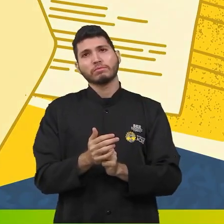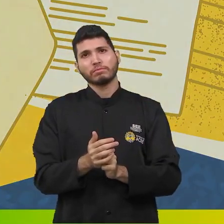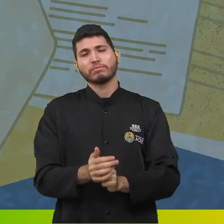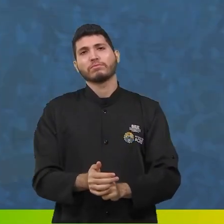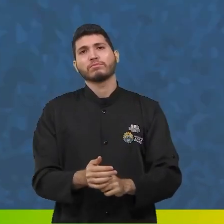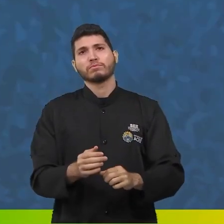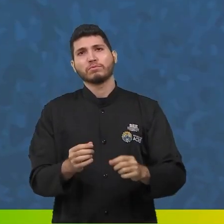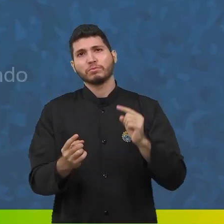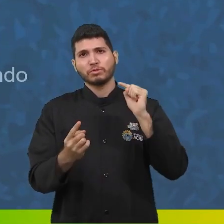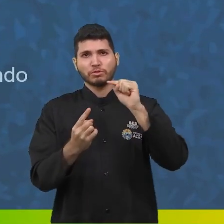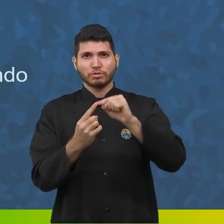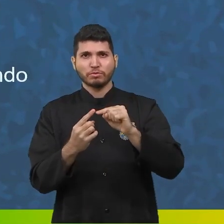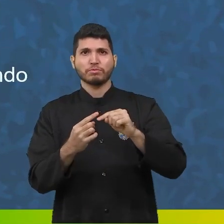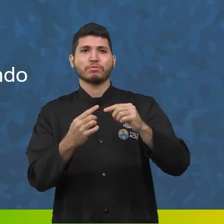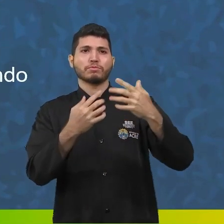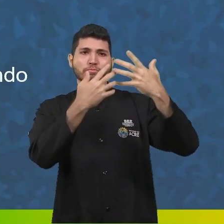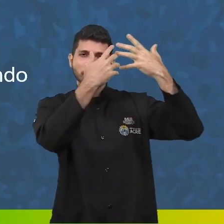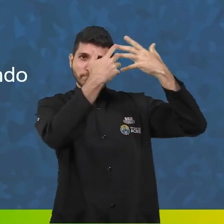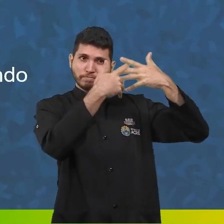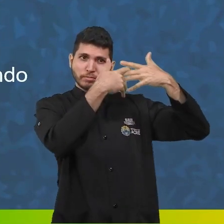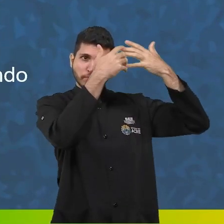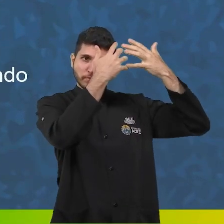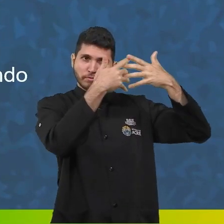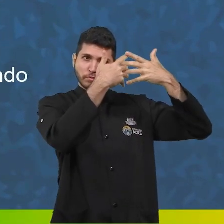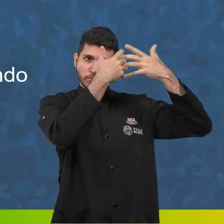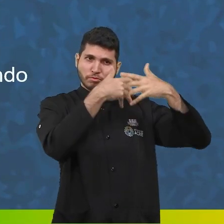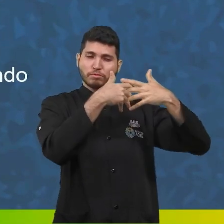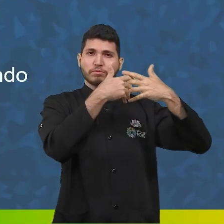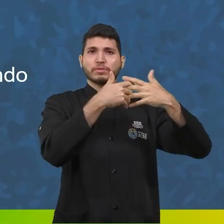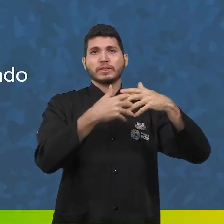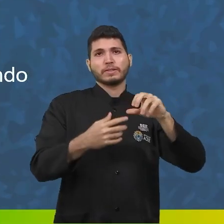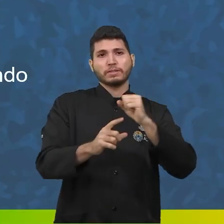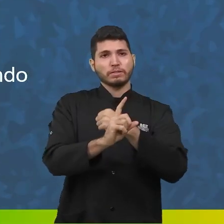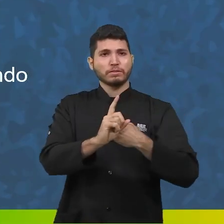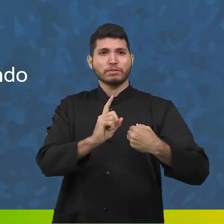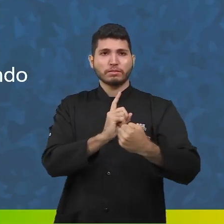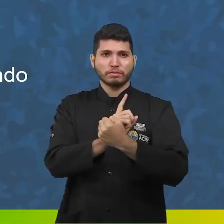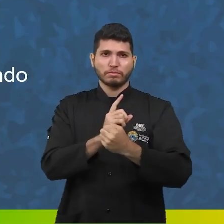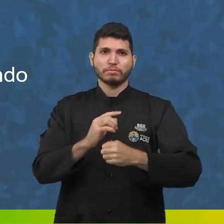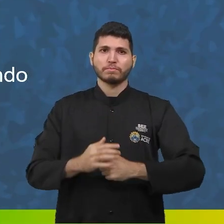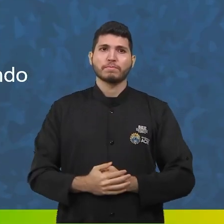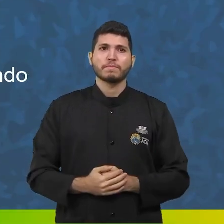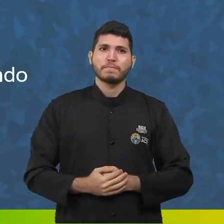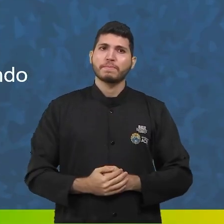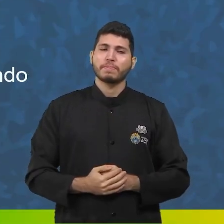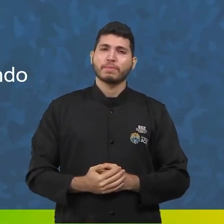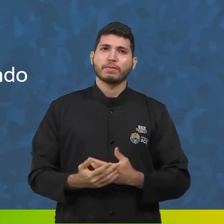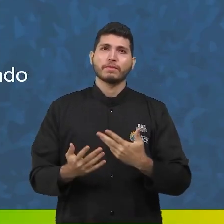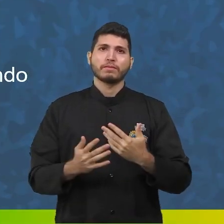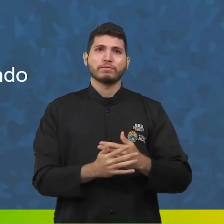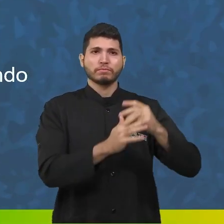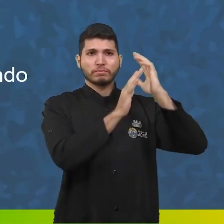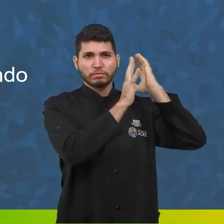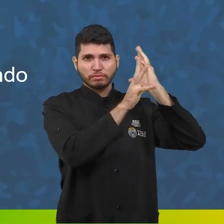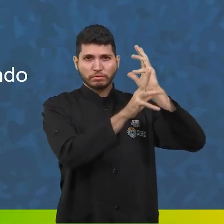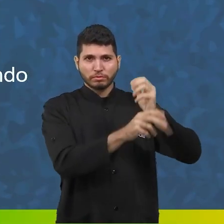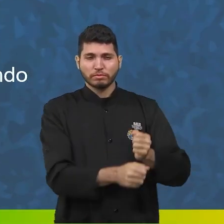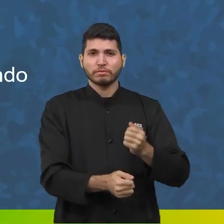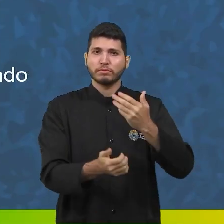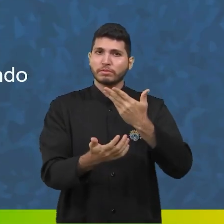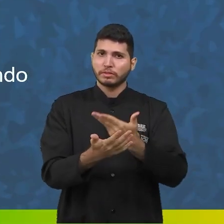público. Então, vamos lá para o nosso recapitulando, para finalizar nossa aula de hoje. Recapitulando a